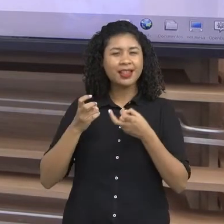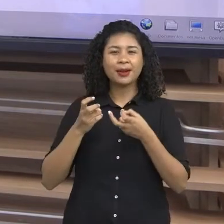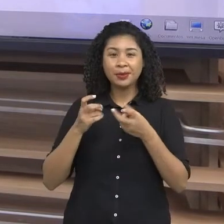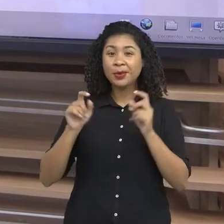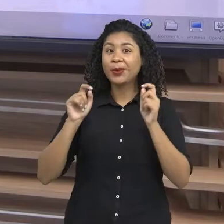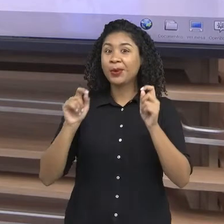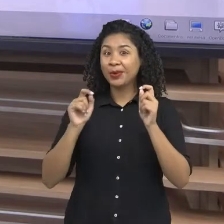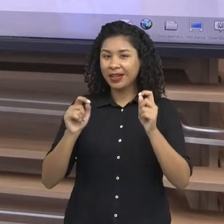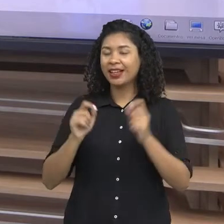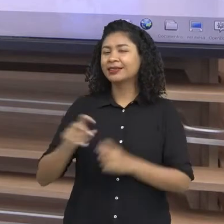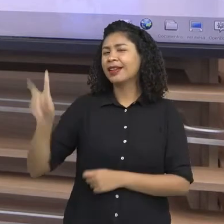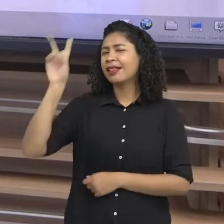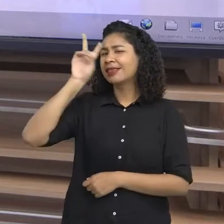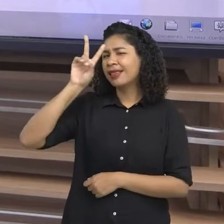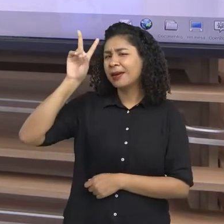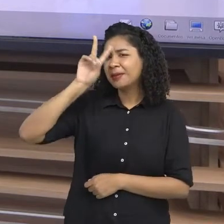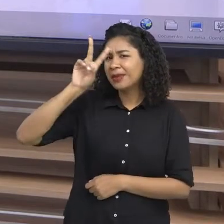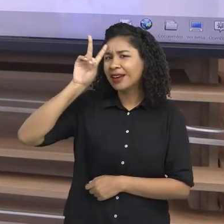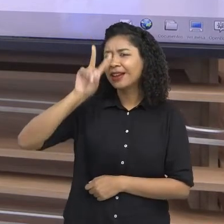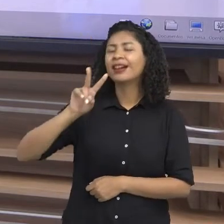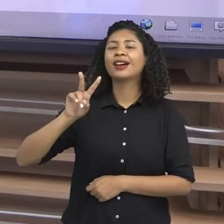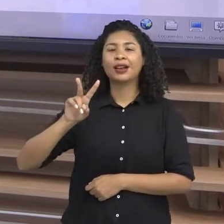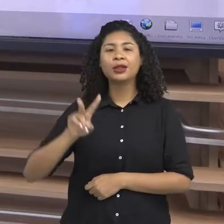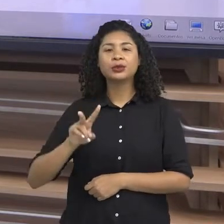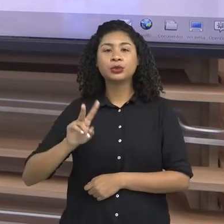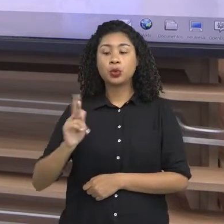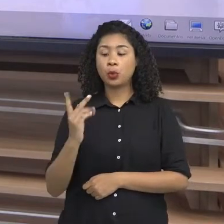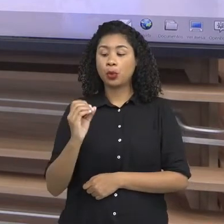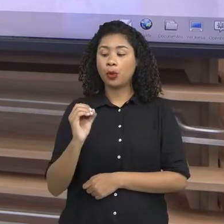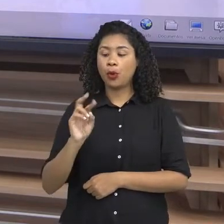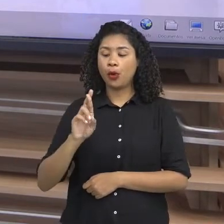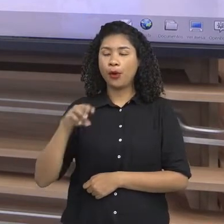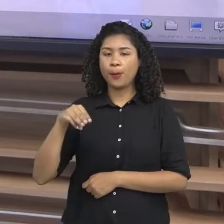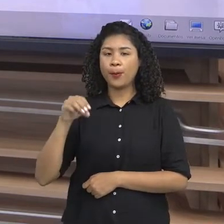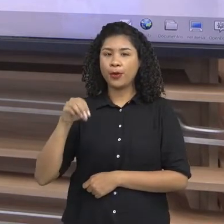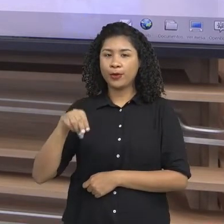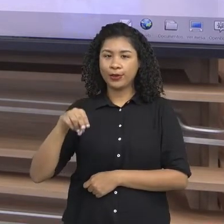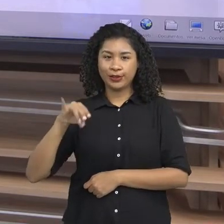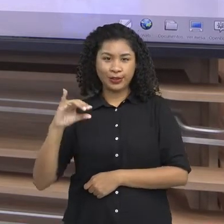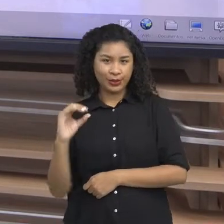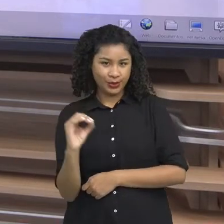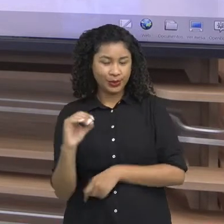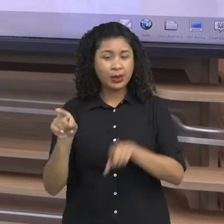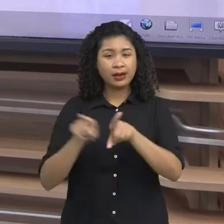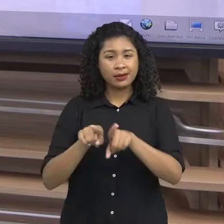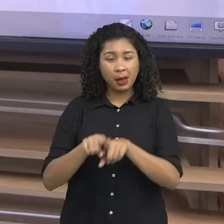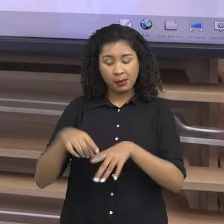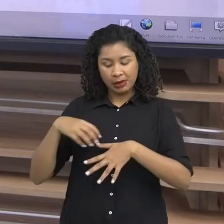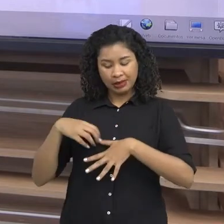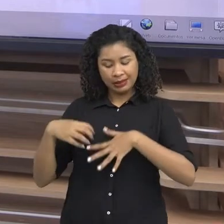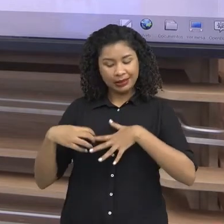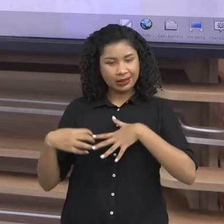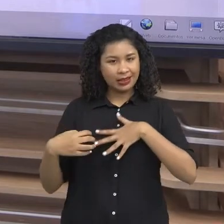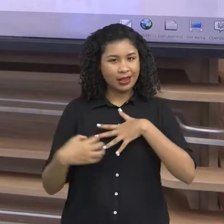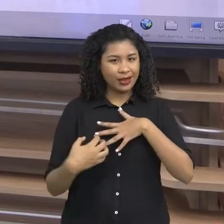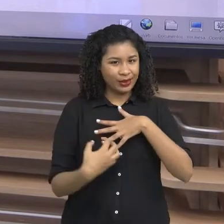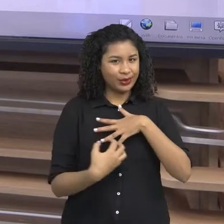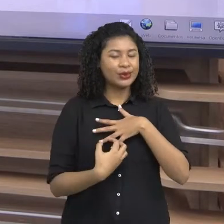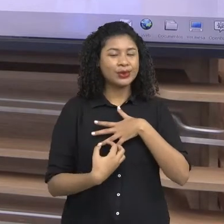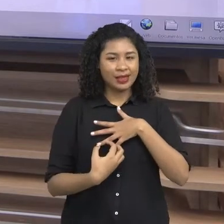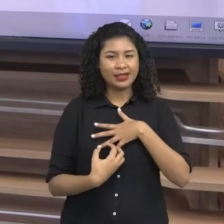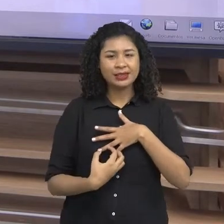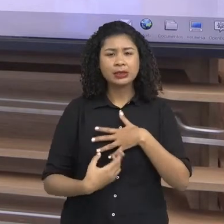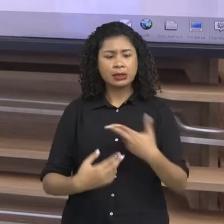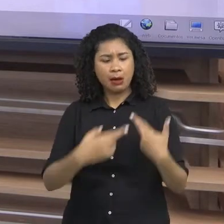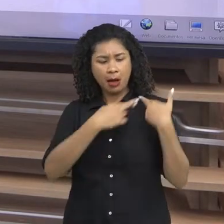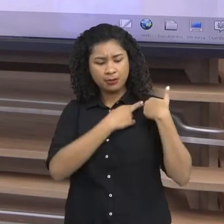relembrando alguns hormônios, algumas glândulas que fazem parte do nosso organismo e que são responsáveis, né, por diversas